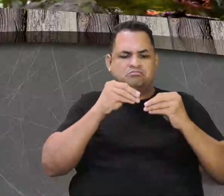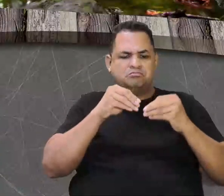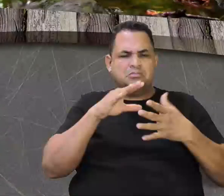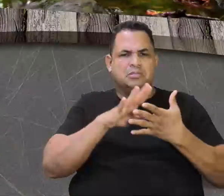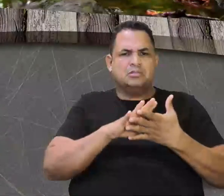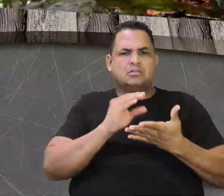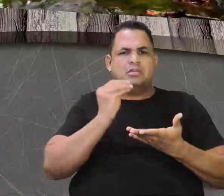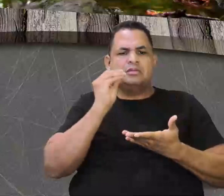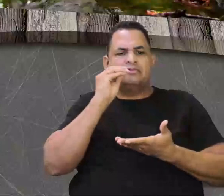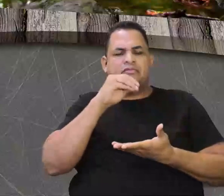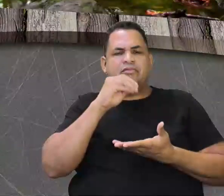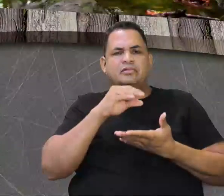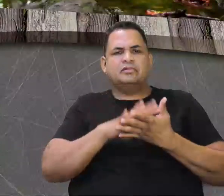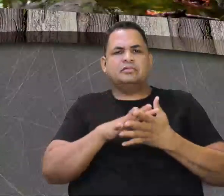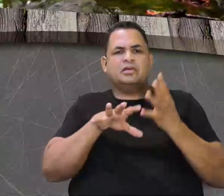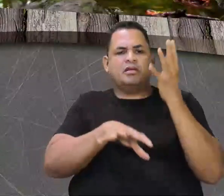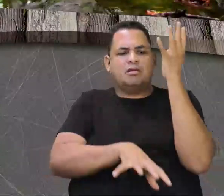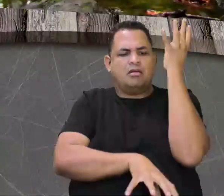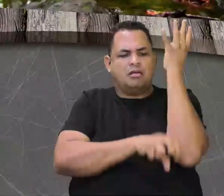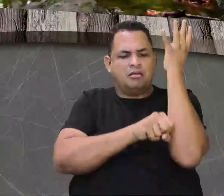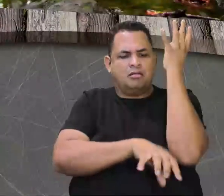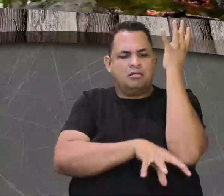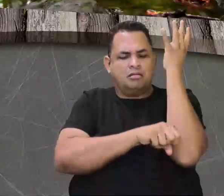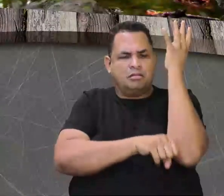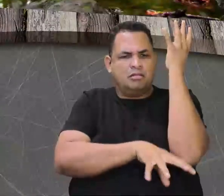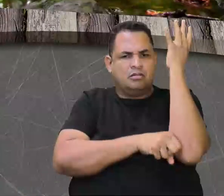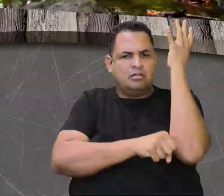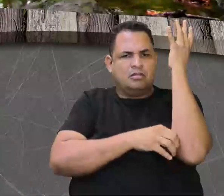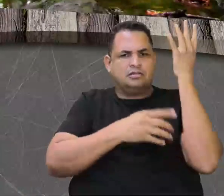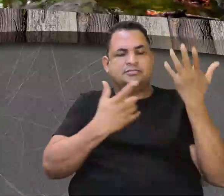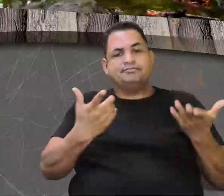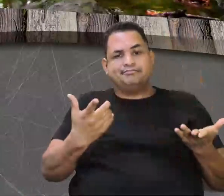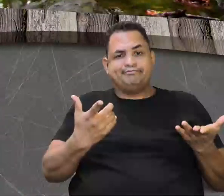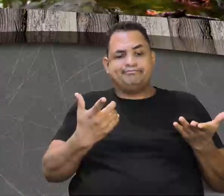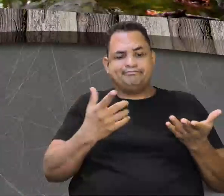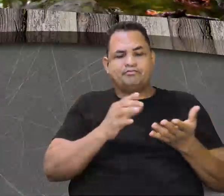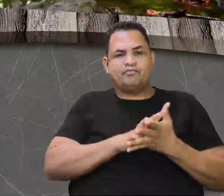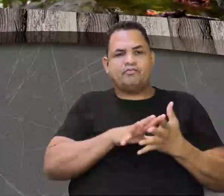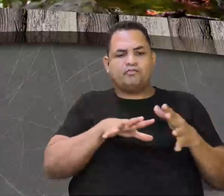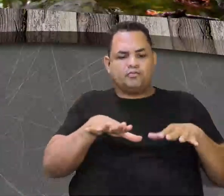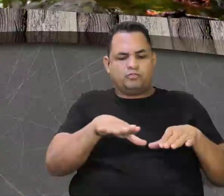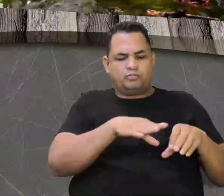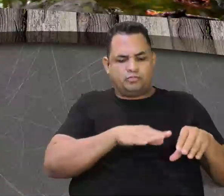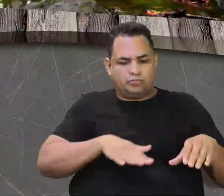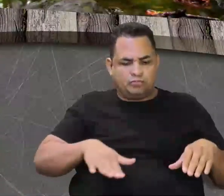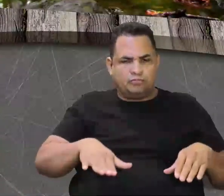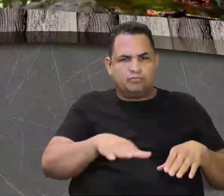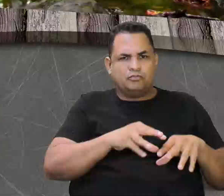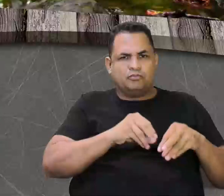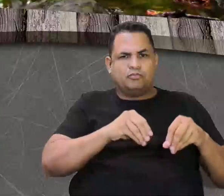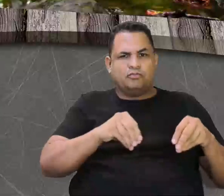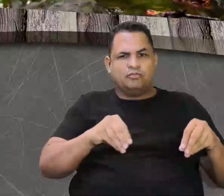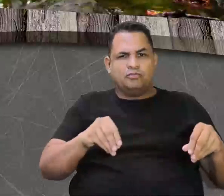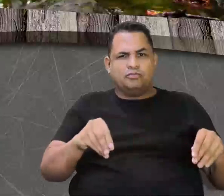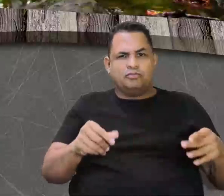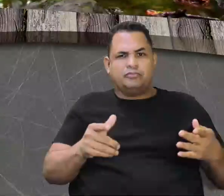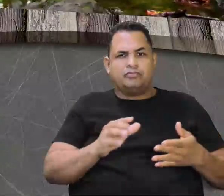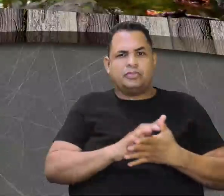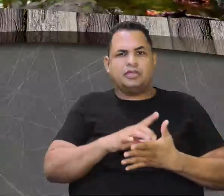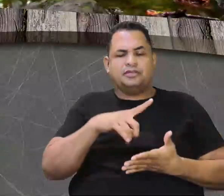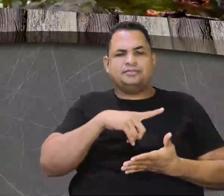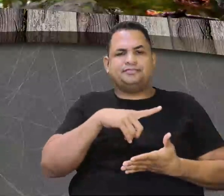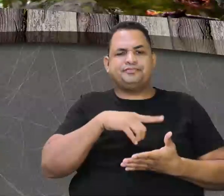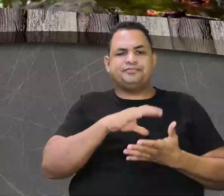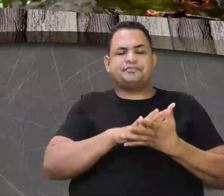descompactar, porque a raiz, a presença da vegetação é que vai fixar aquele solo naquele lugar. Tendo